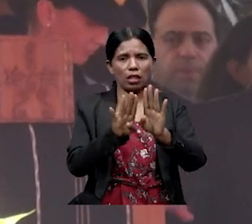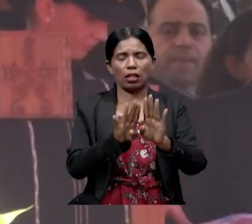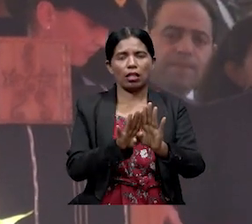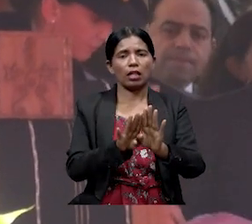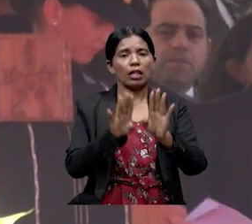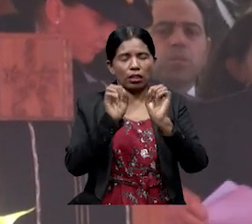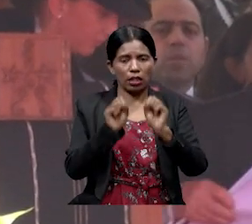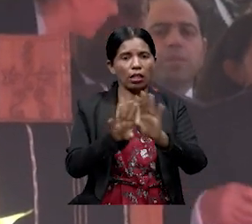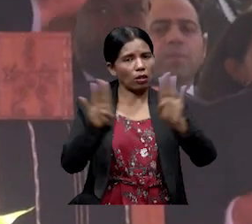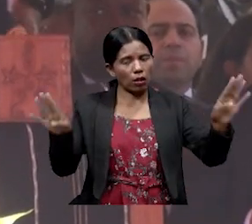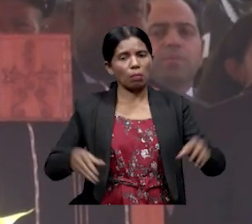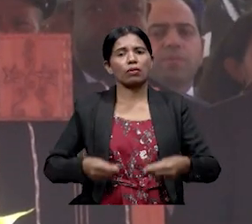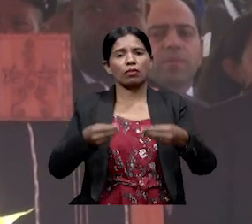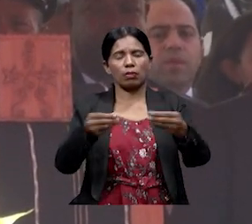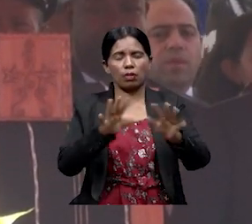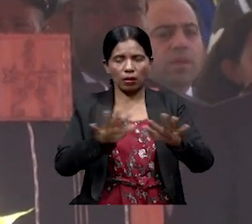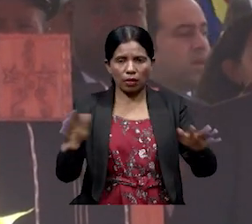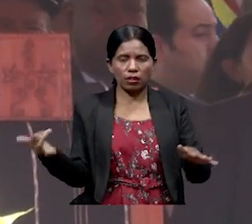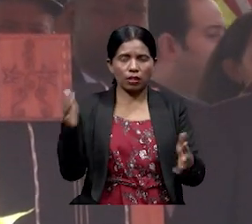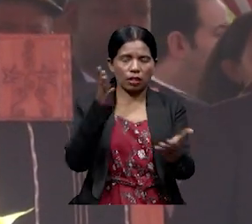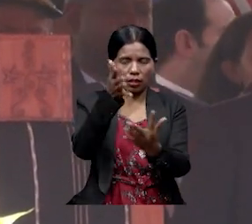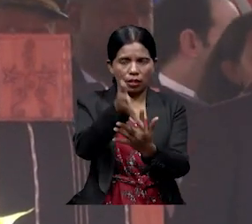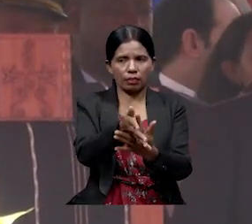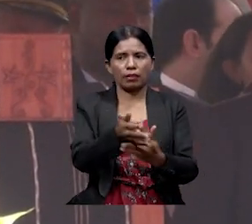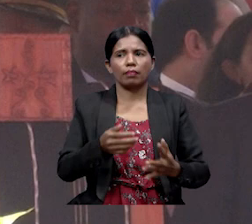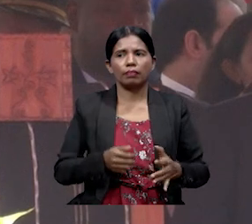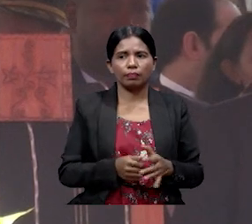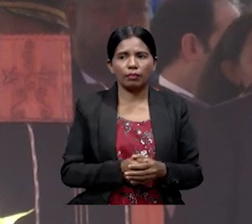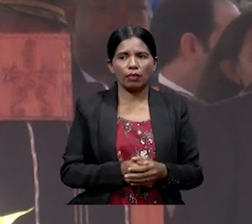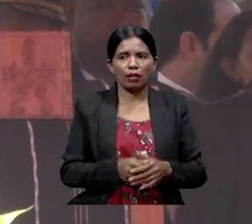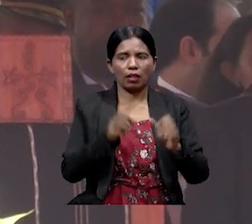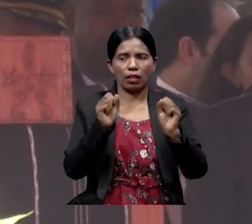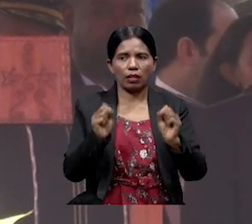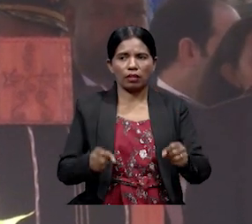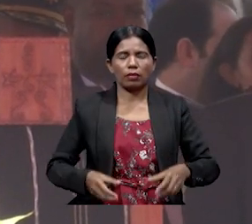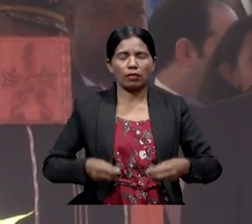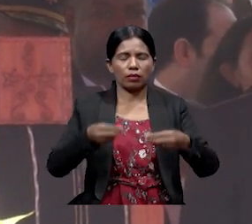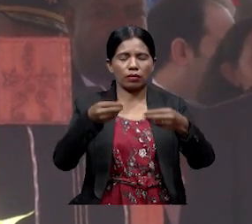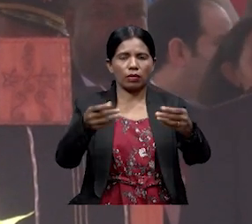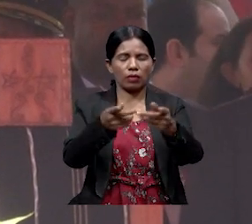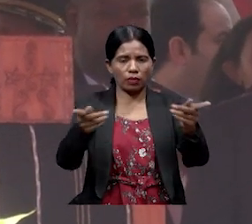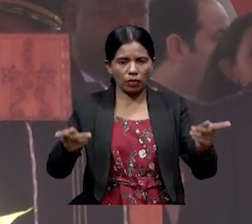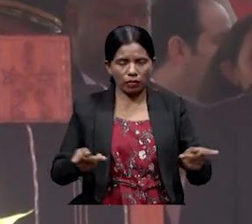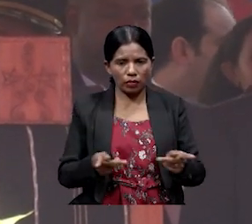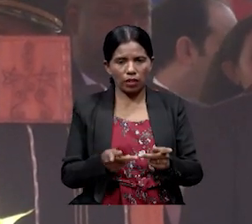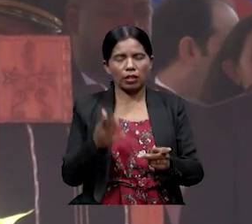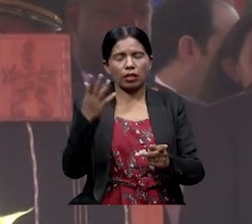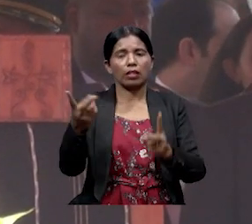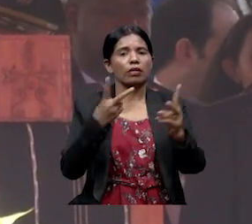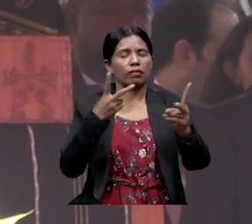Lavarixeira Tama, aliás, agora a convida, e tu andar, protocolo se oferece, coquetel da para convidar a